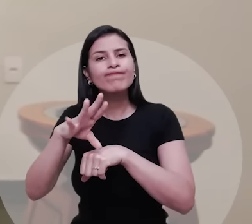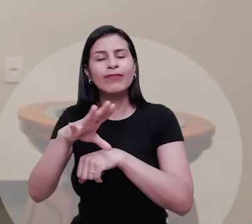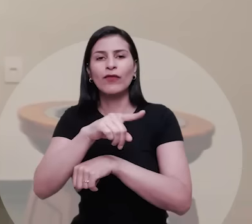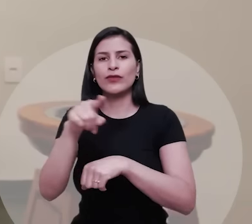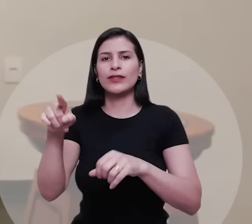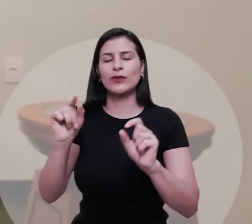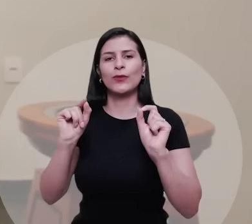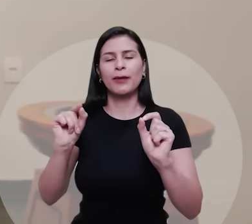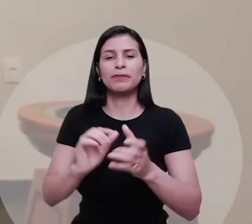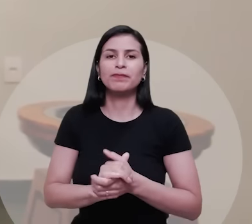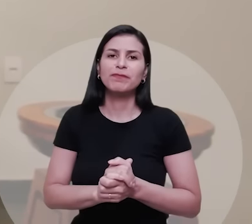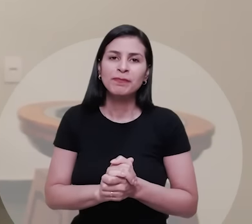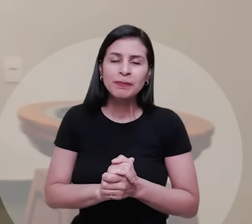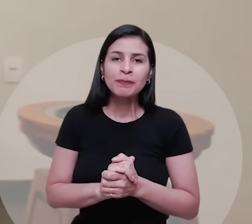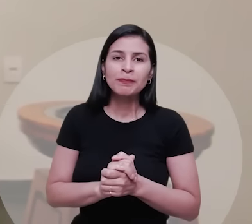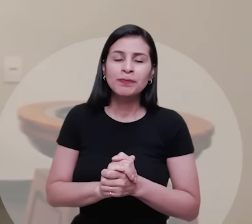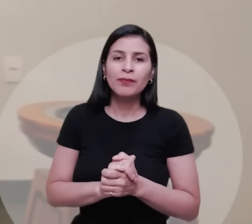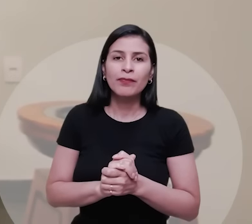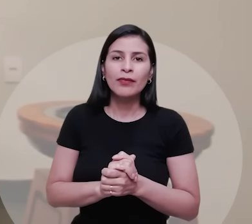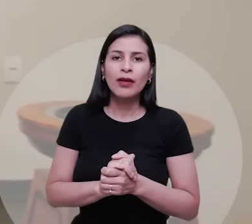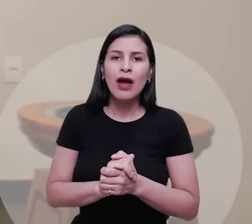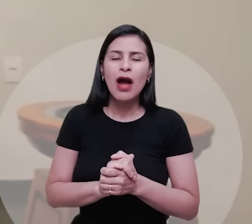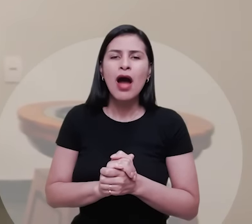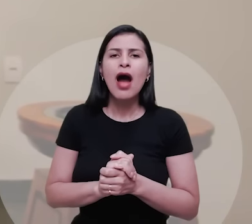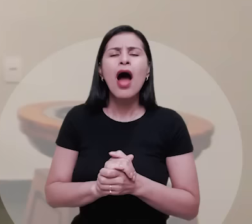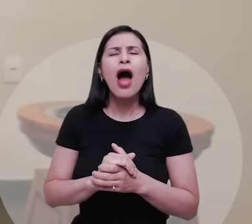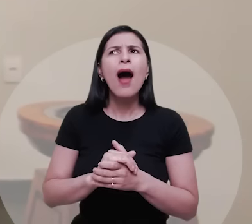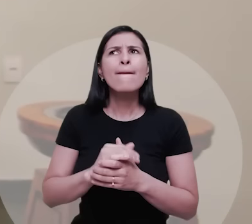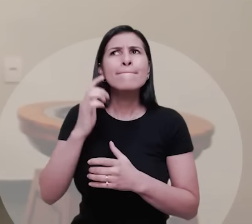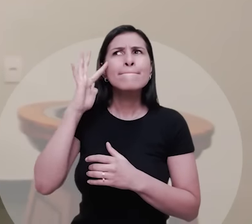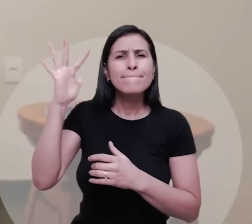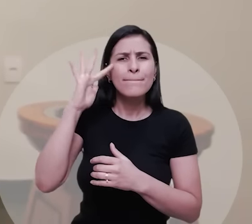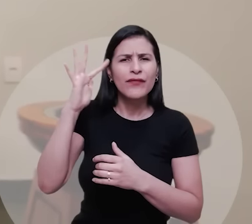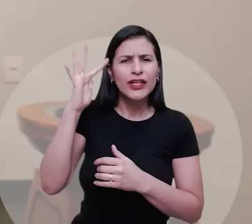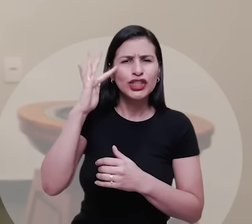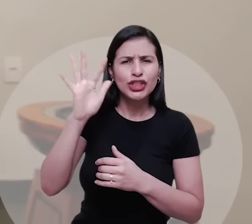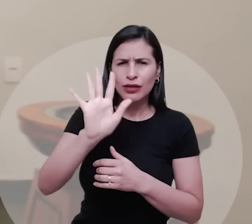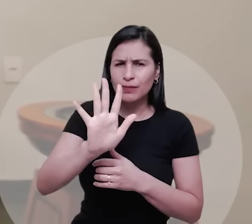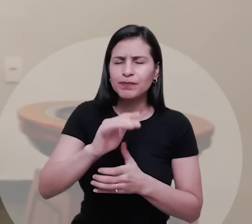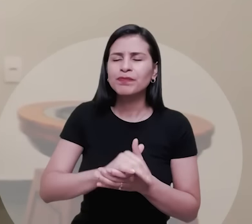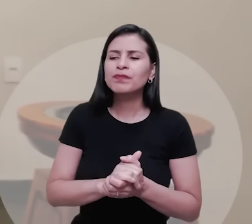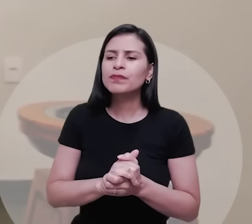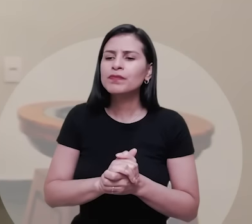Só ser batizado é suficiente para nós sermos salvos?